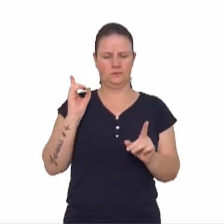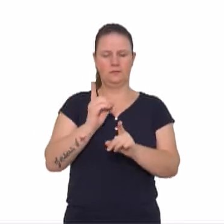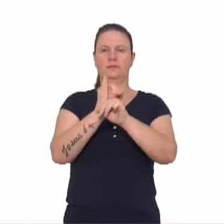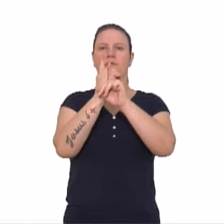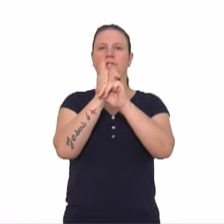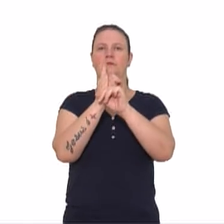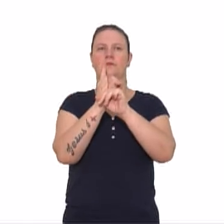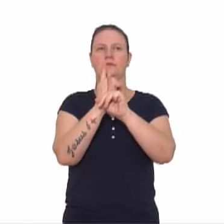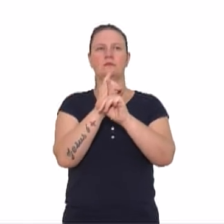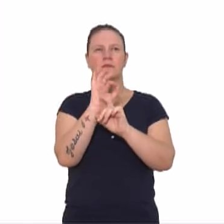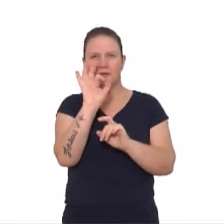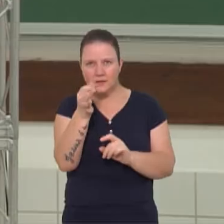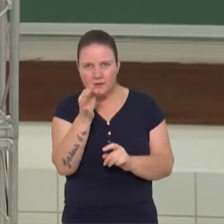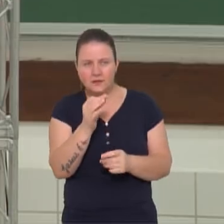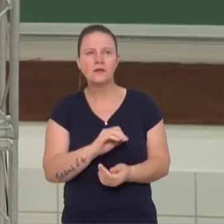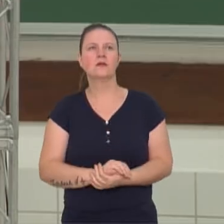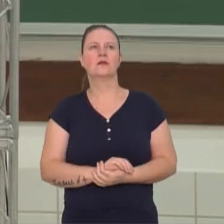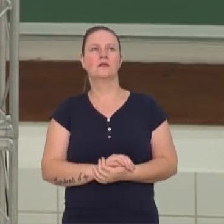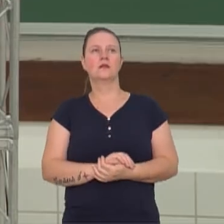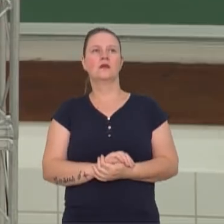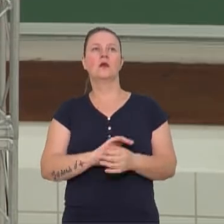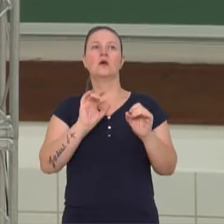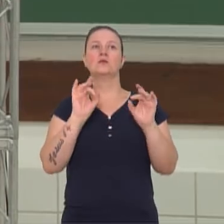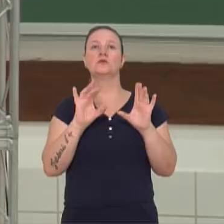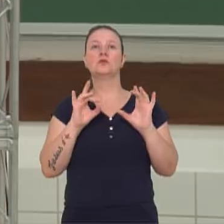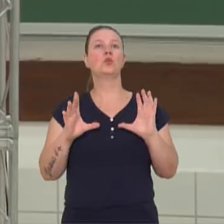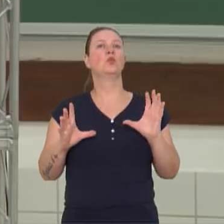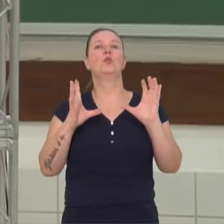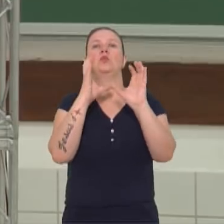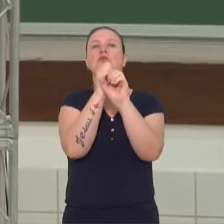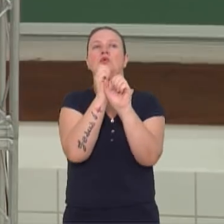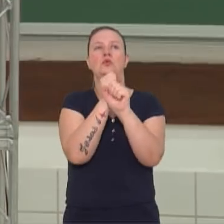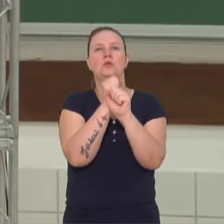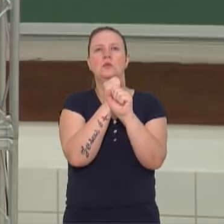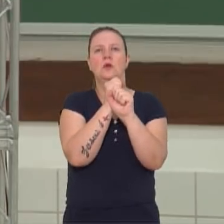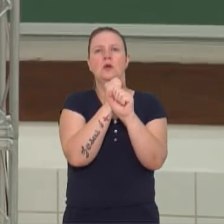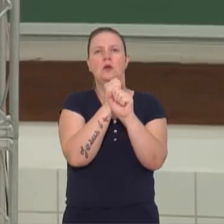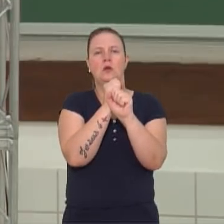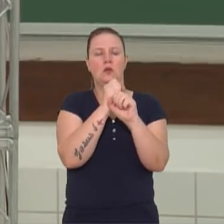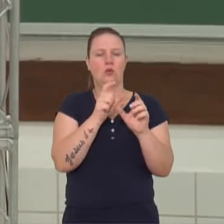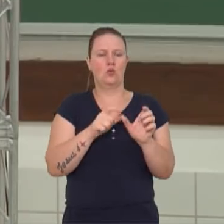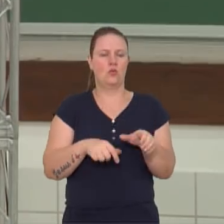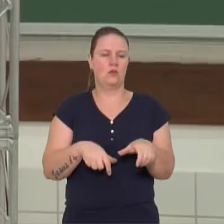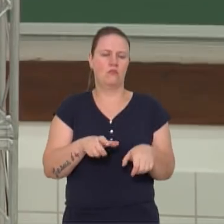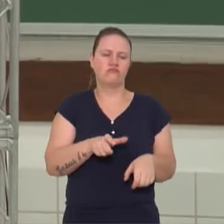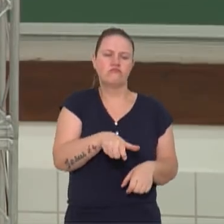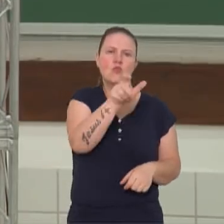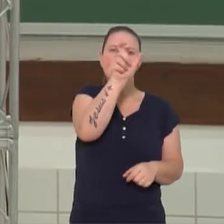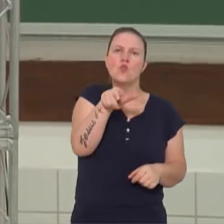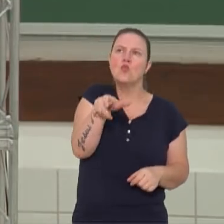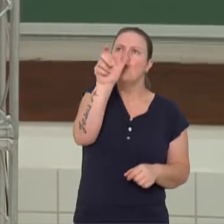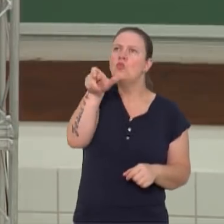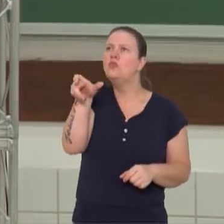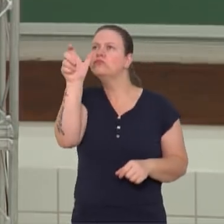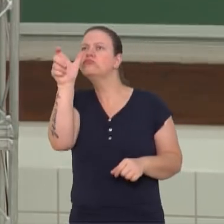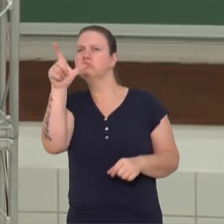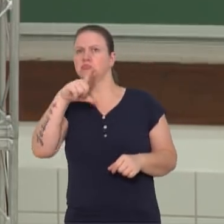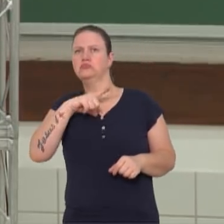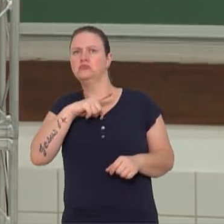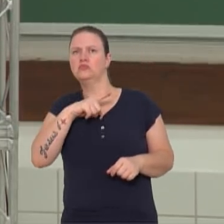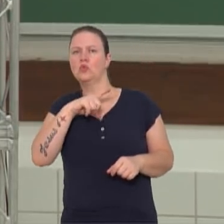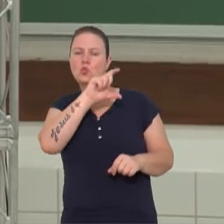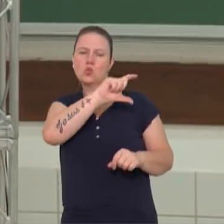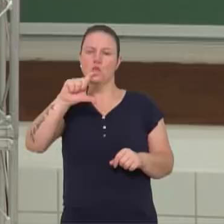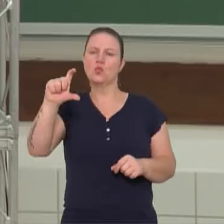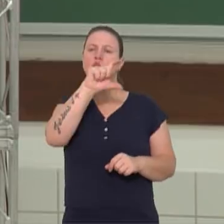será que dá certo? Façam em casa, é só somar. Todas essas somas aqui tem que dar iguais. Igual a quantos?